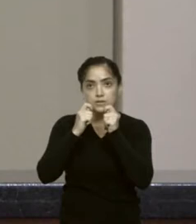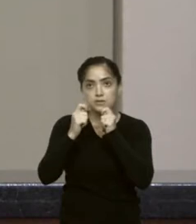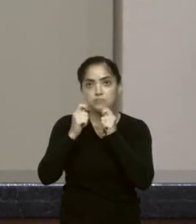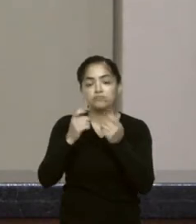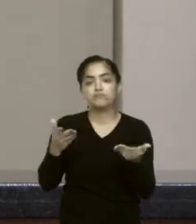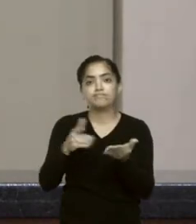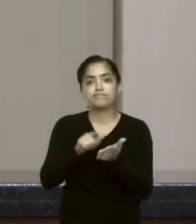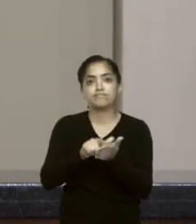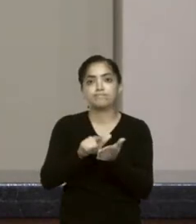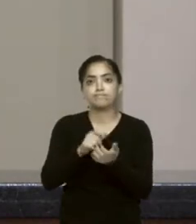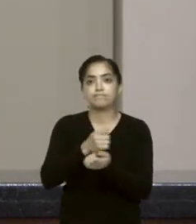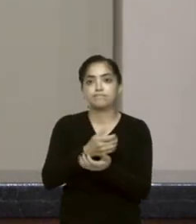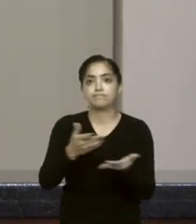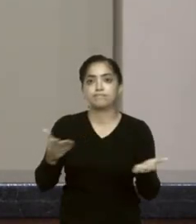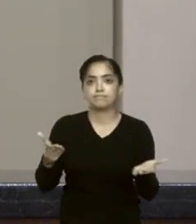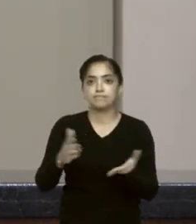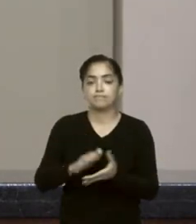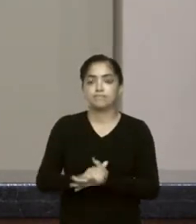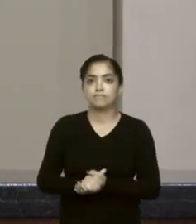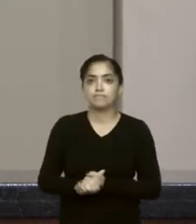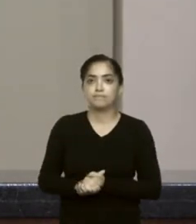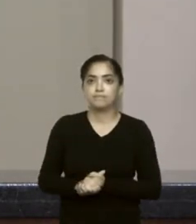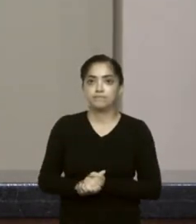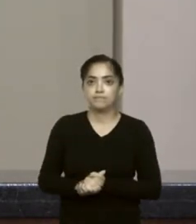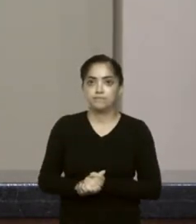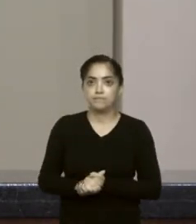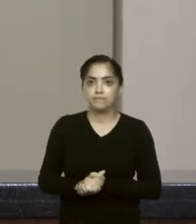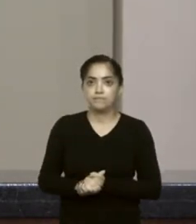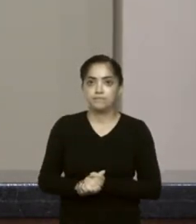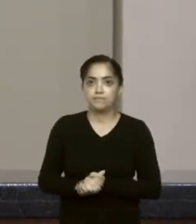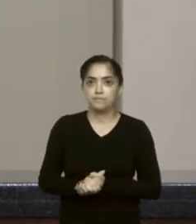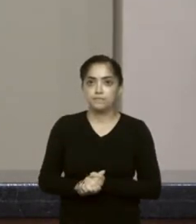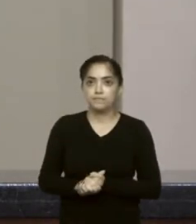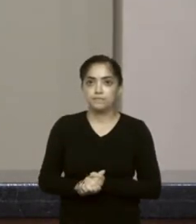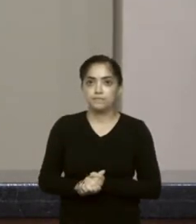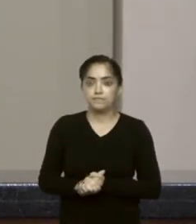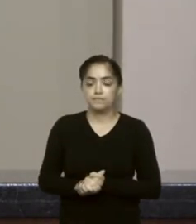à distribuição do expediente. Agora,